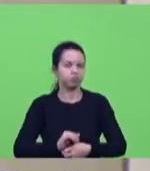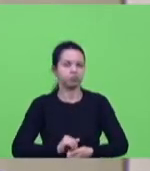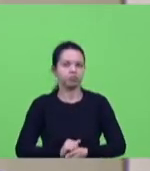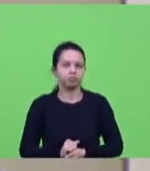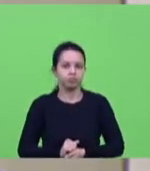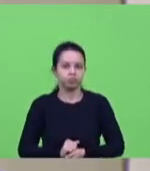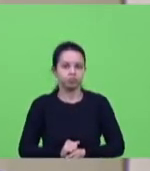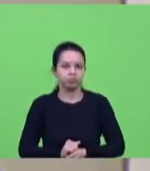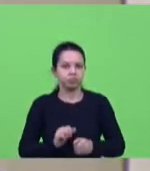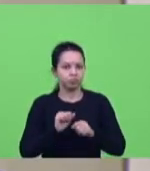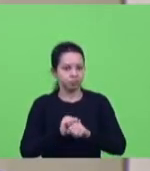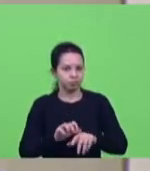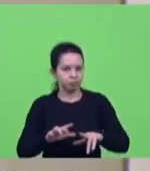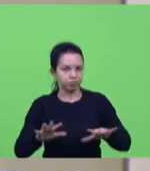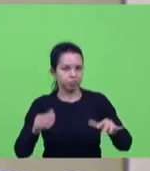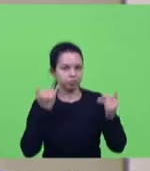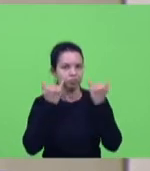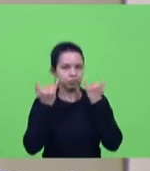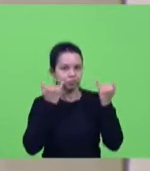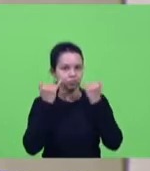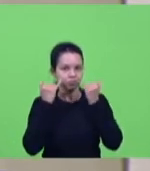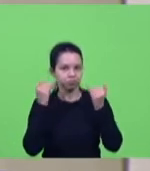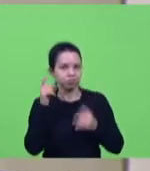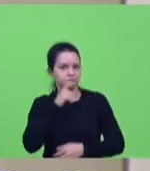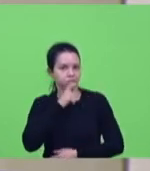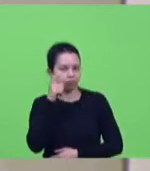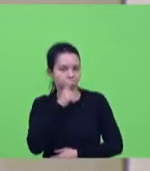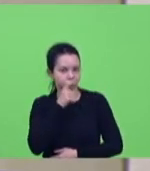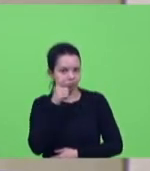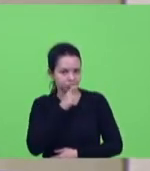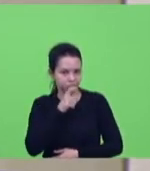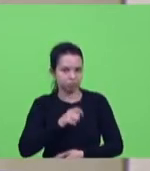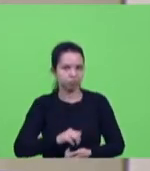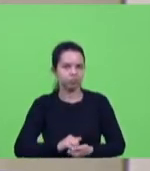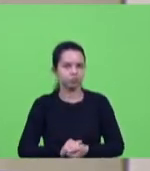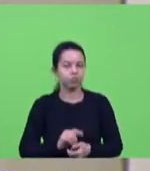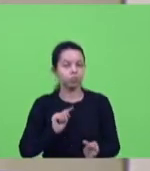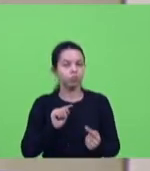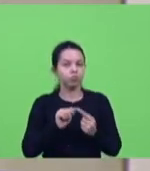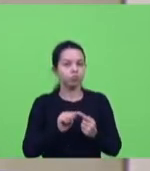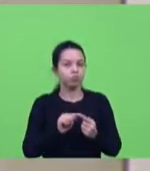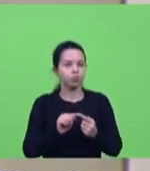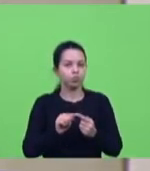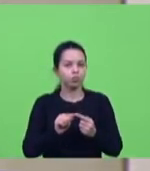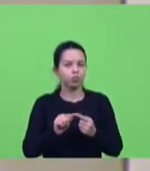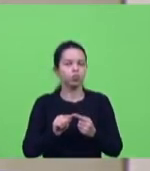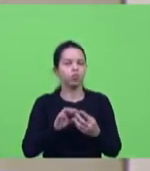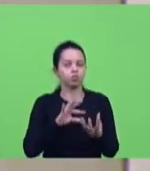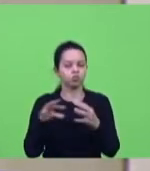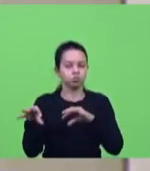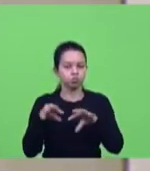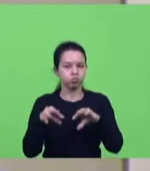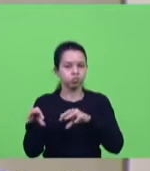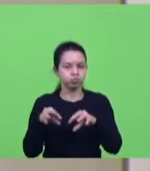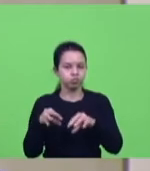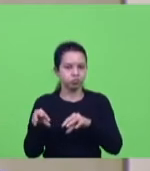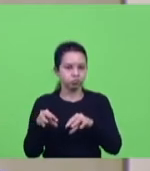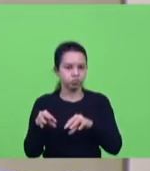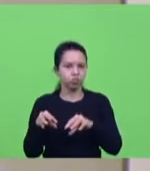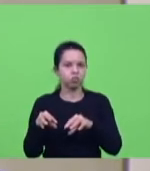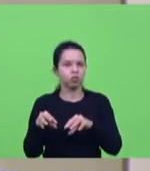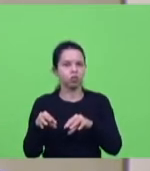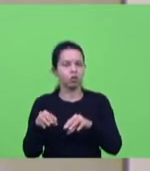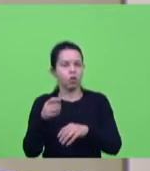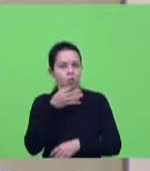disseminando informações inverídicas com o objetivo de manipular a opinião pública em desfavor do presidente da